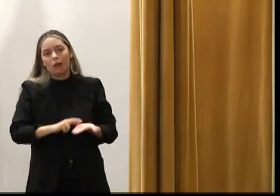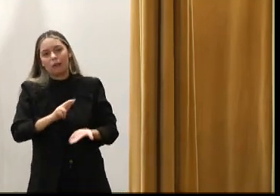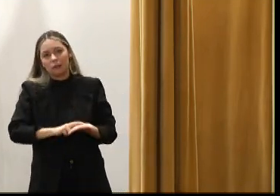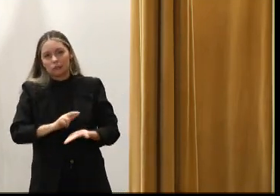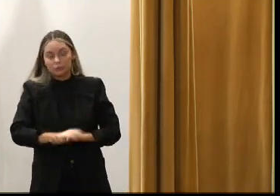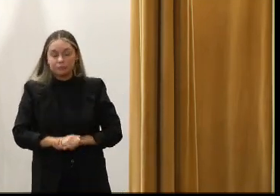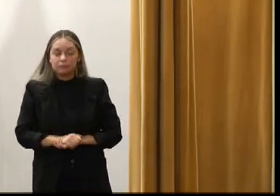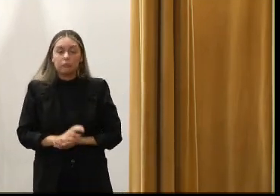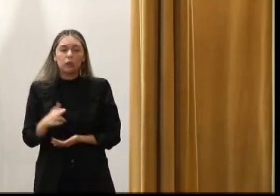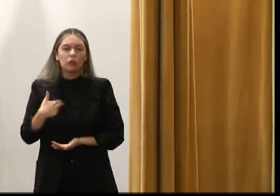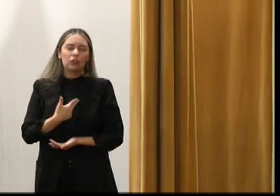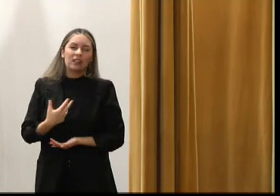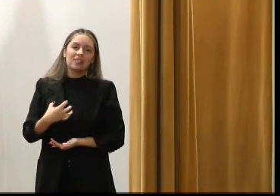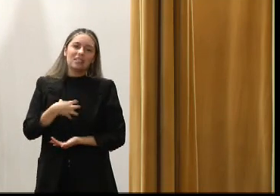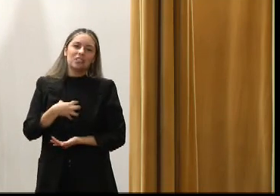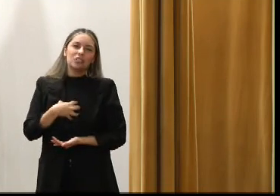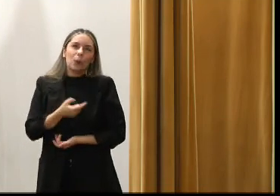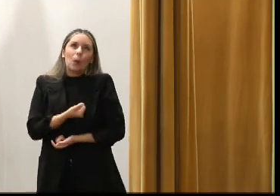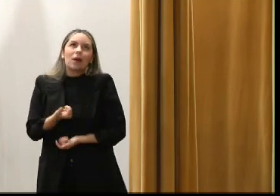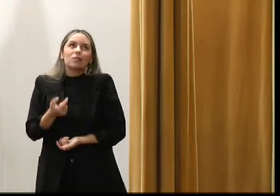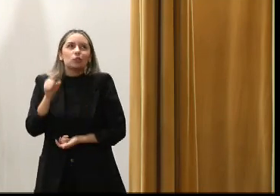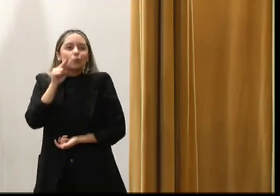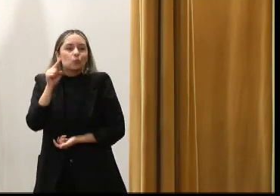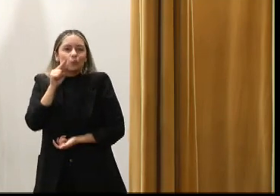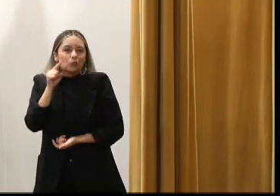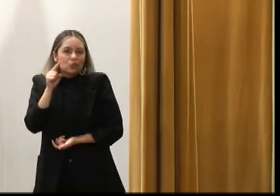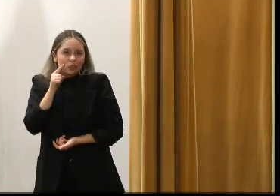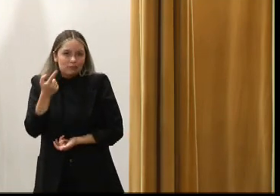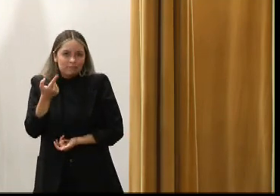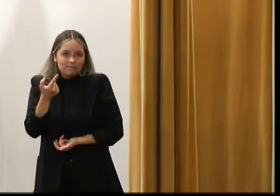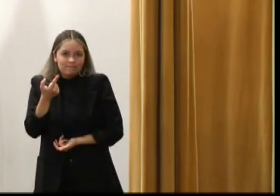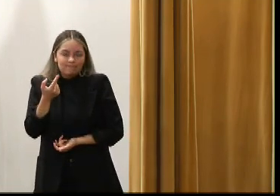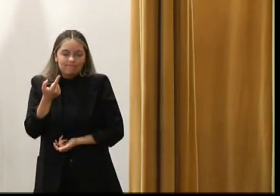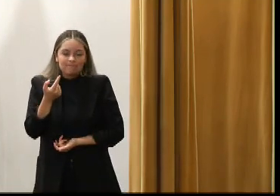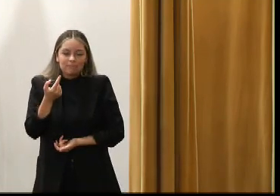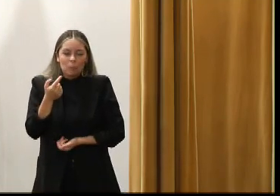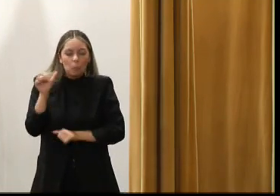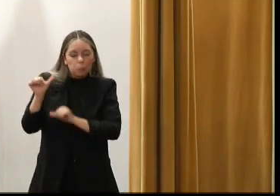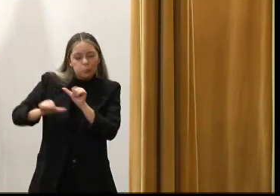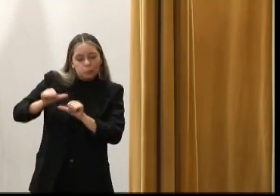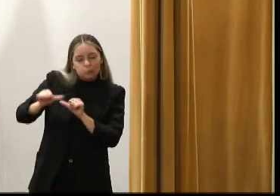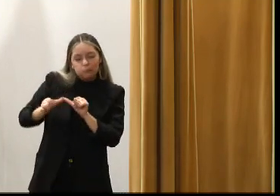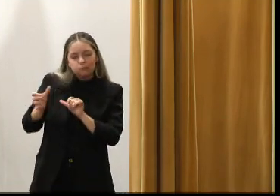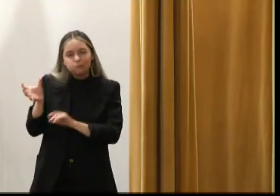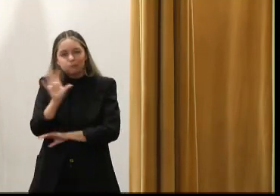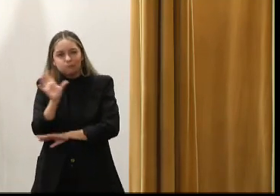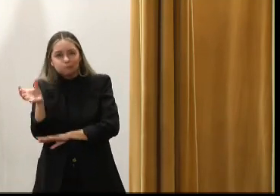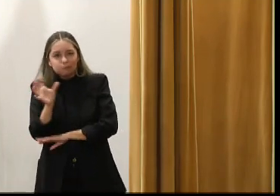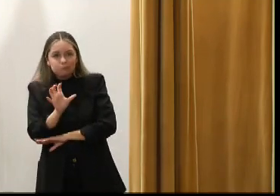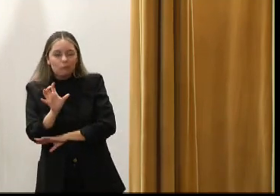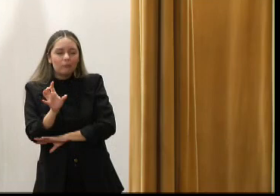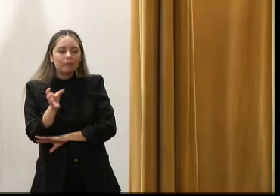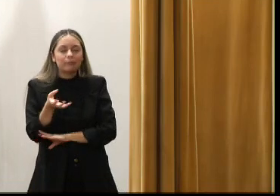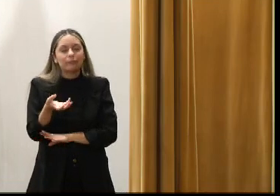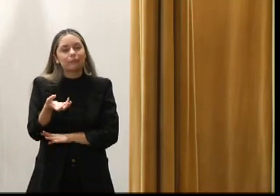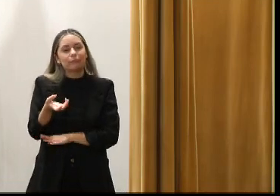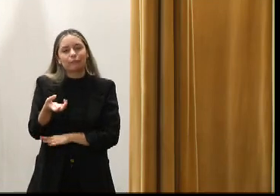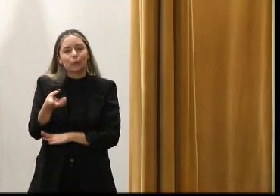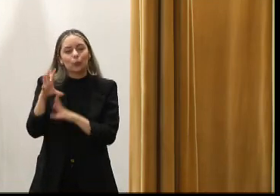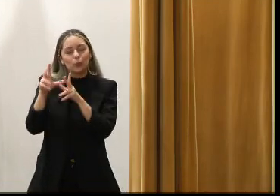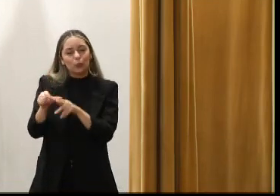A gente sente praticamente todos os dias, né, as mudanças no clima e tudo mais, são